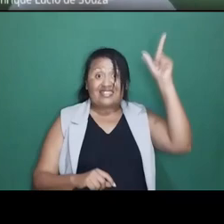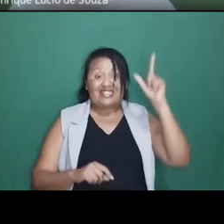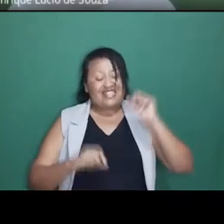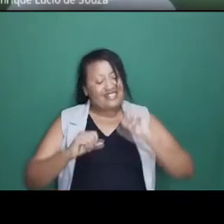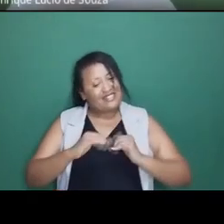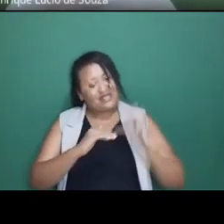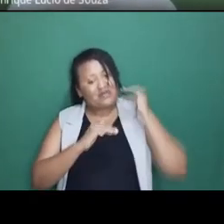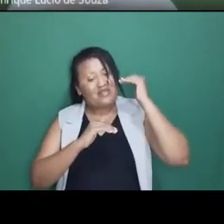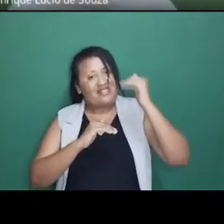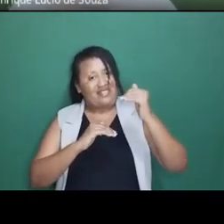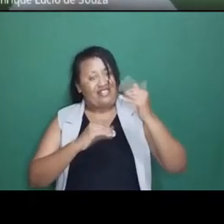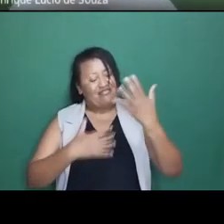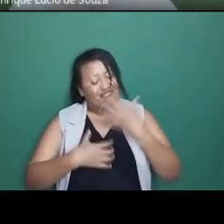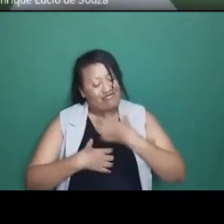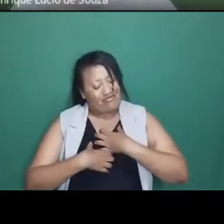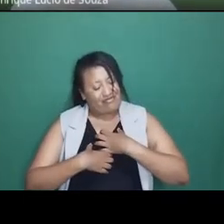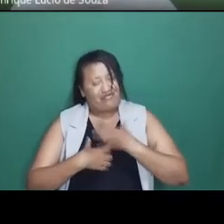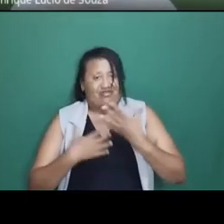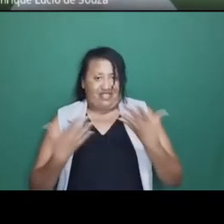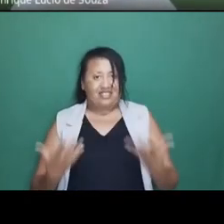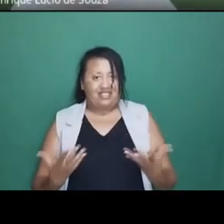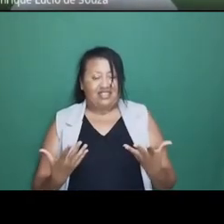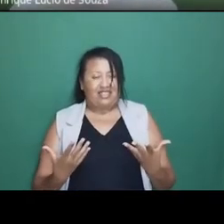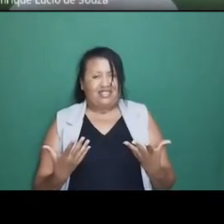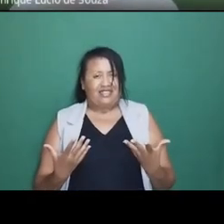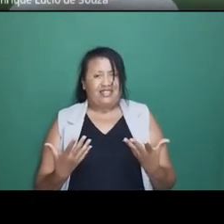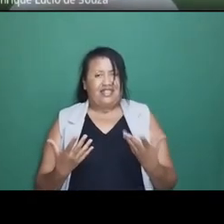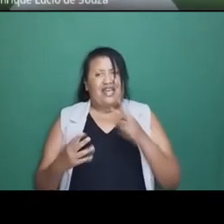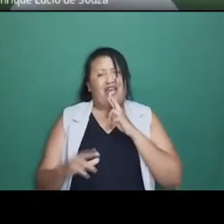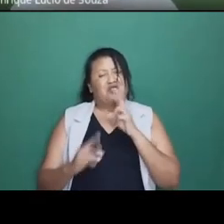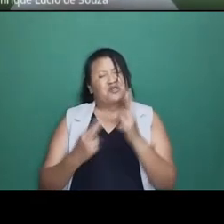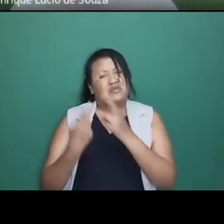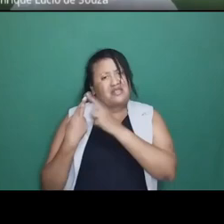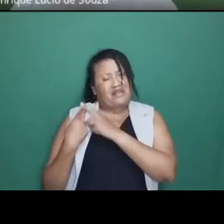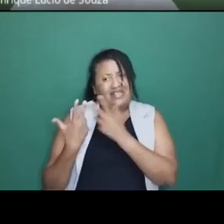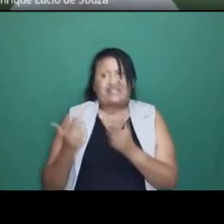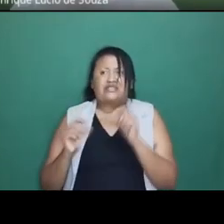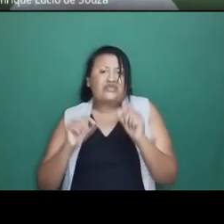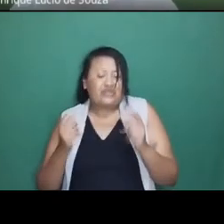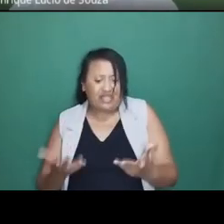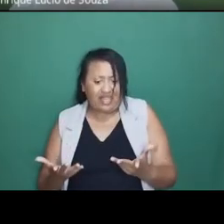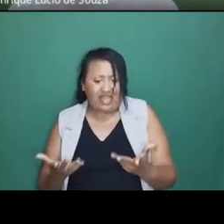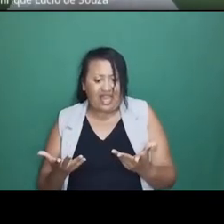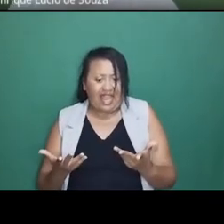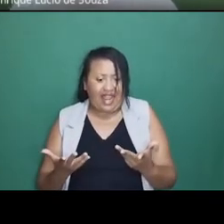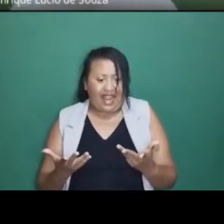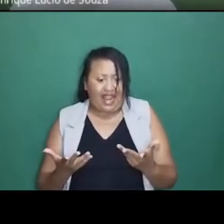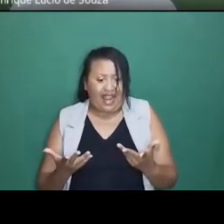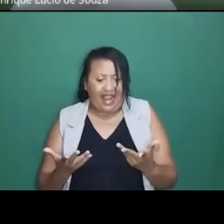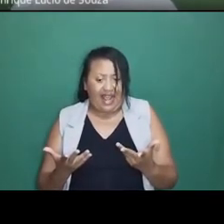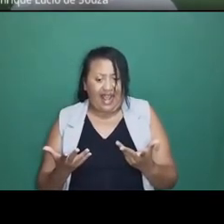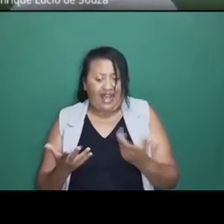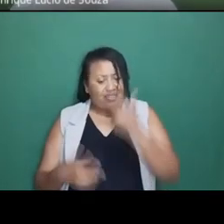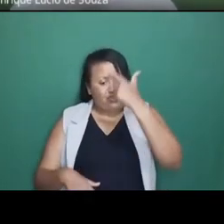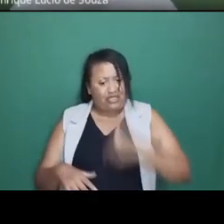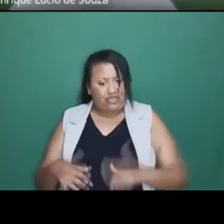Estado de natureza devido a tendência não é a tendência ao caso do homem